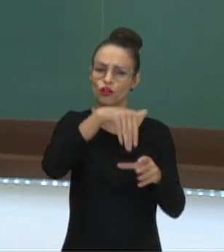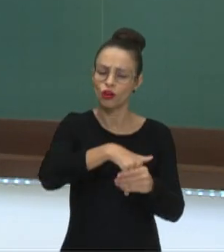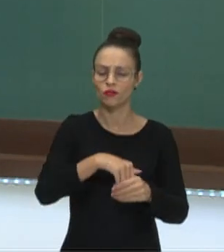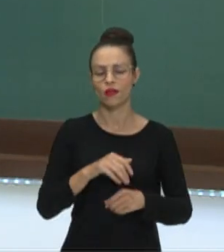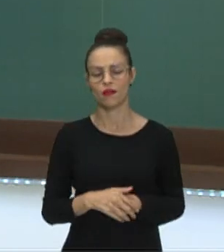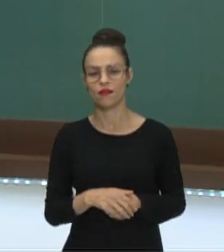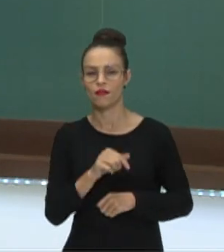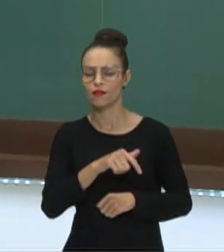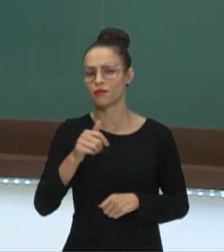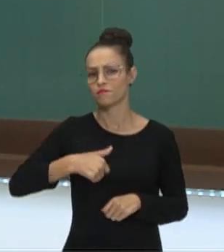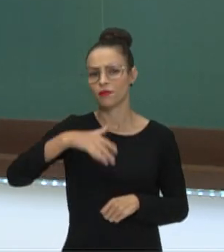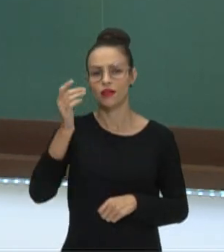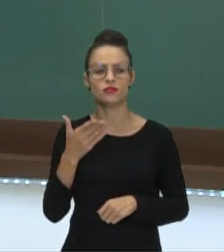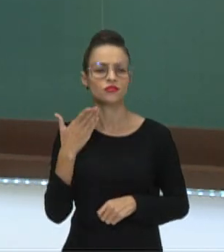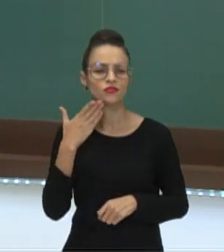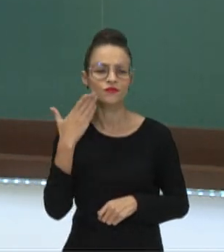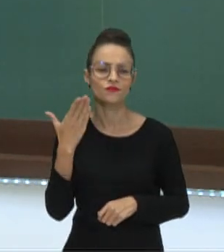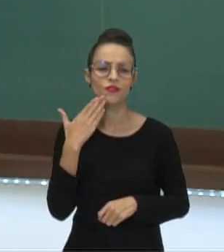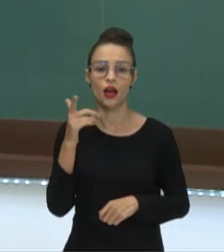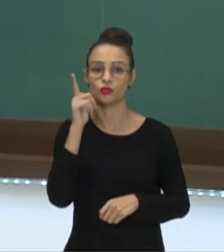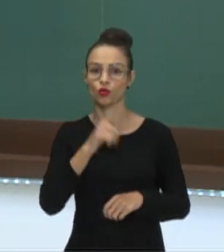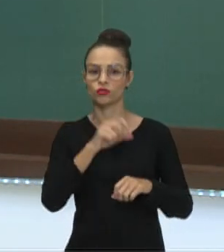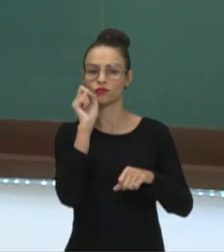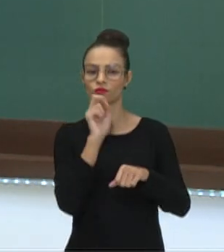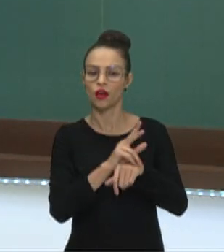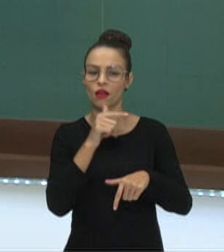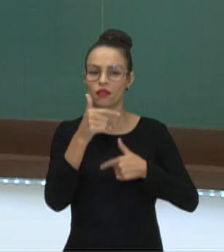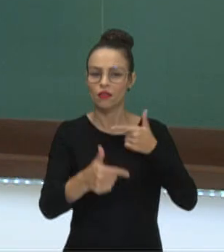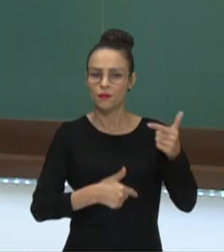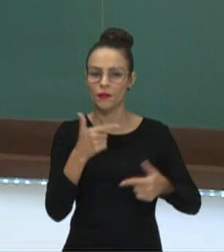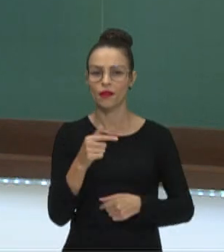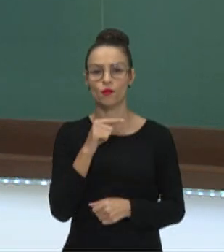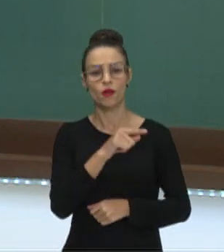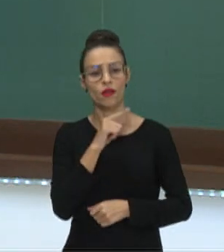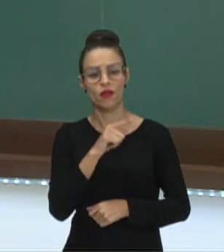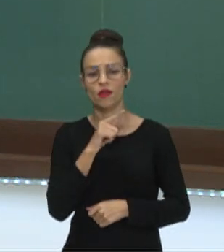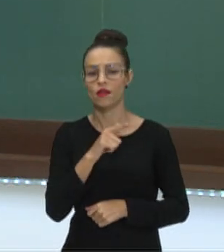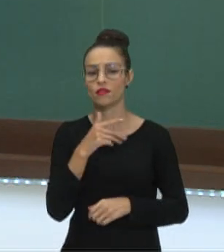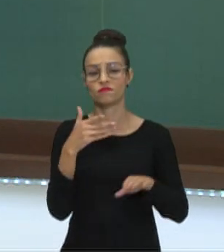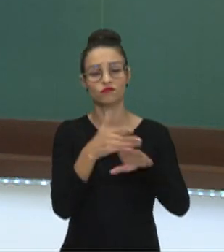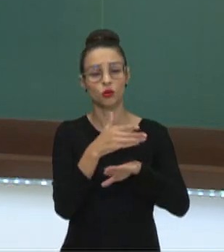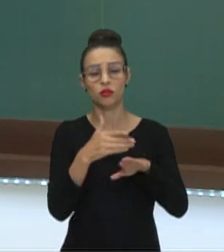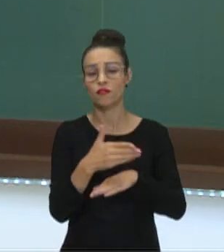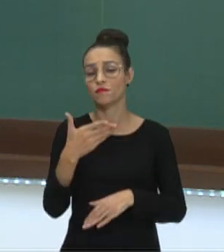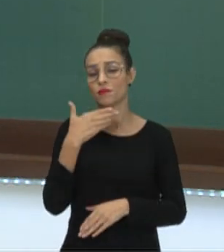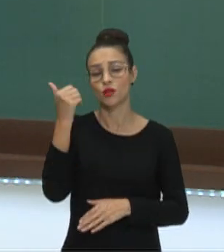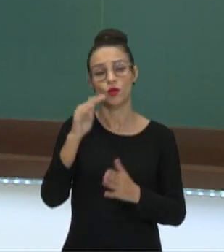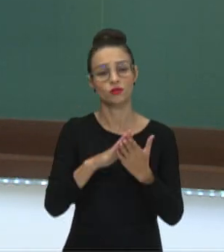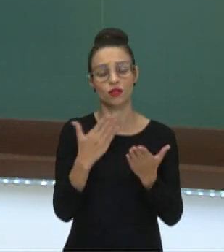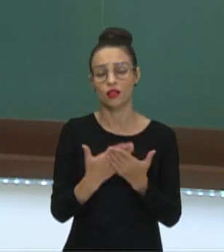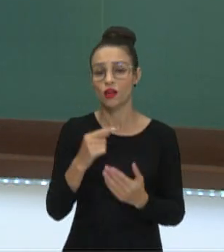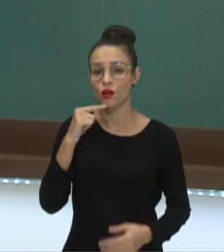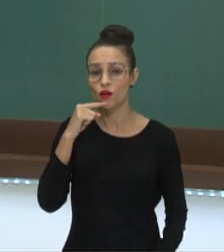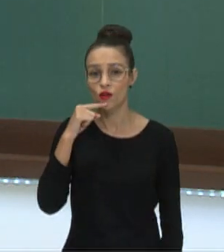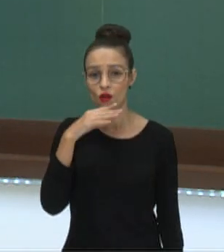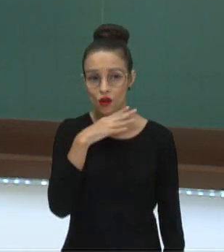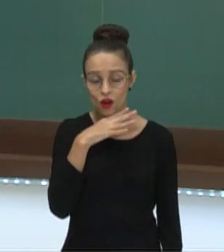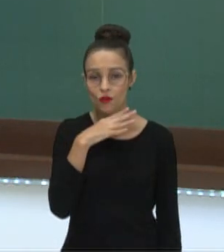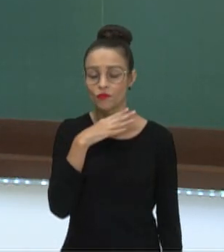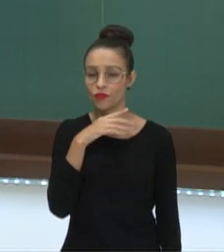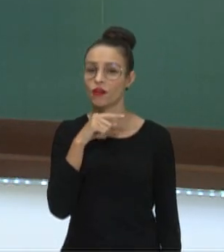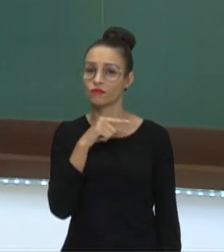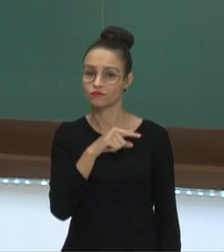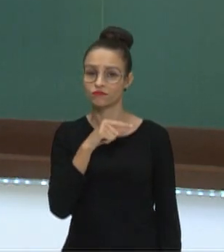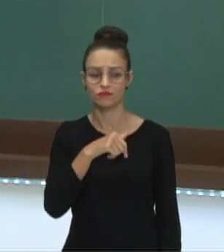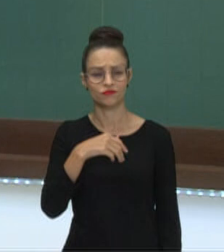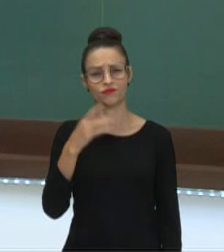tinham mais facilidades a conseguir um emprego, eles iam às melhores escolas, então obviamente a vida ia se tornando